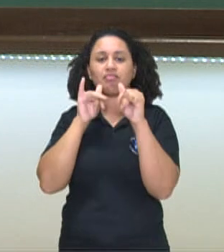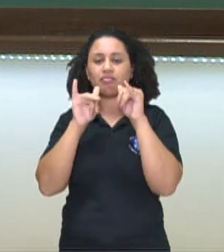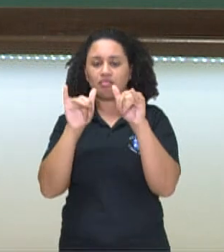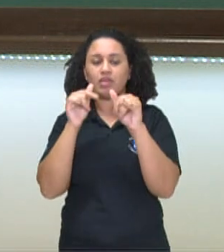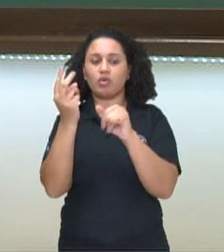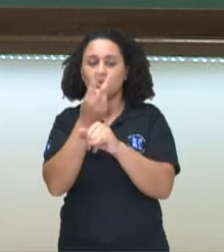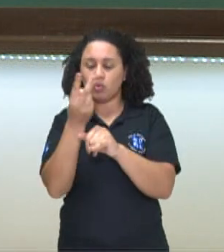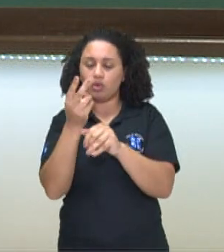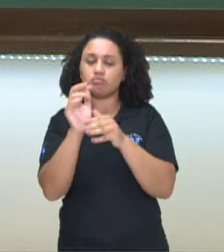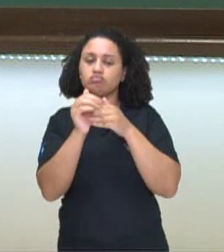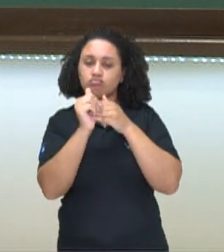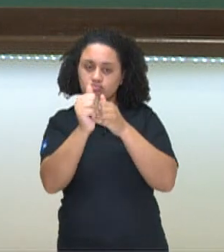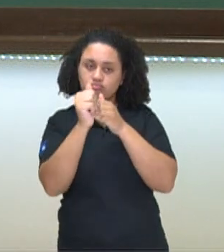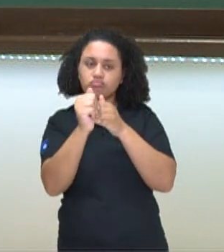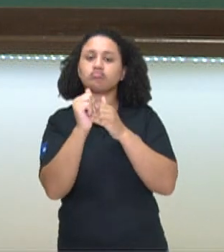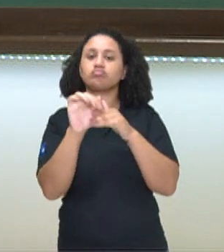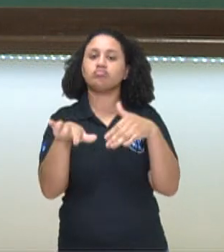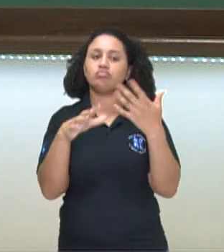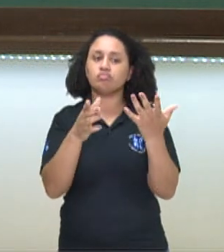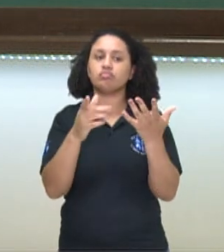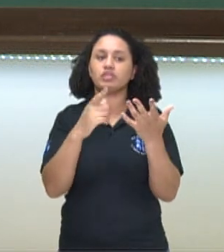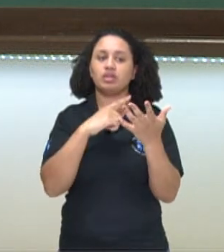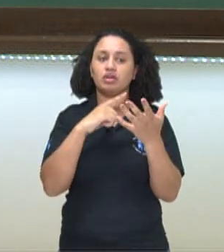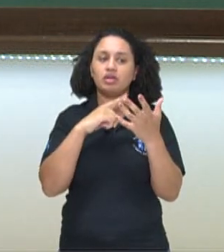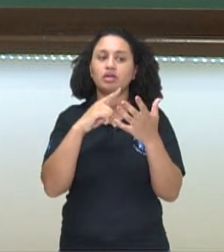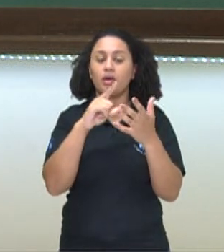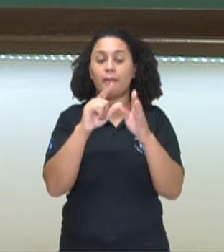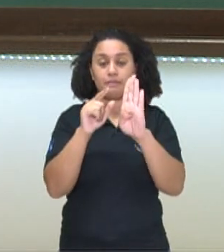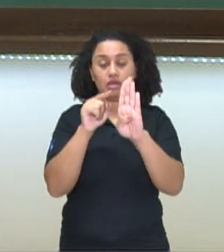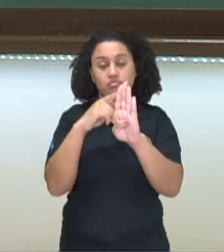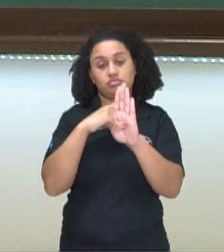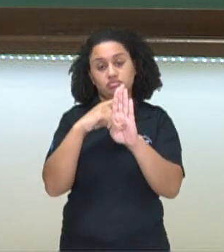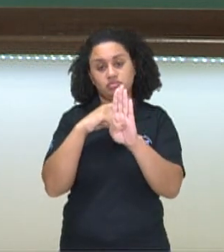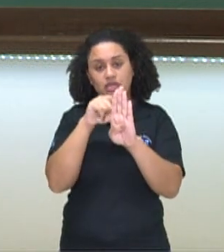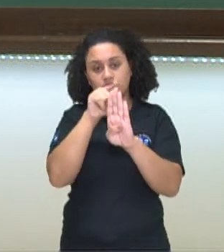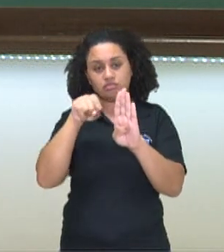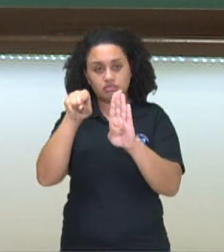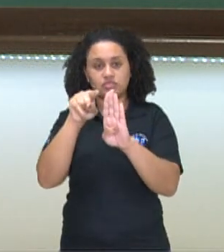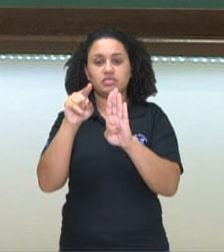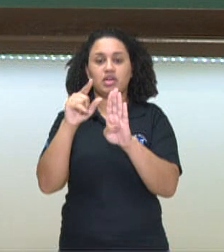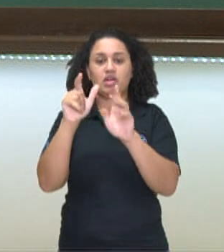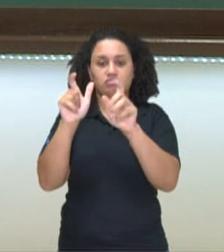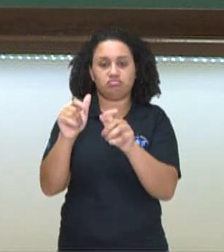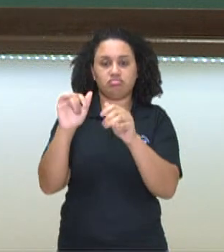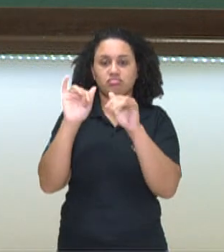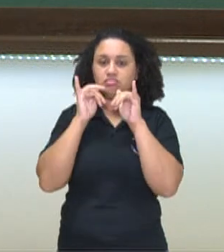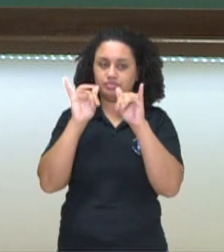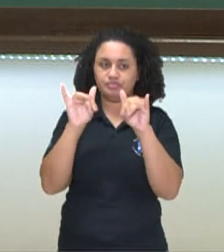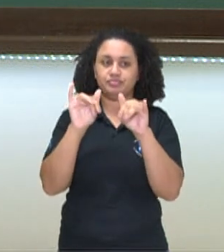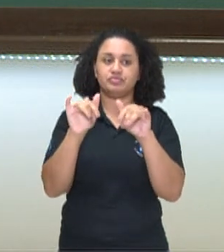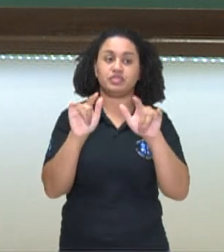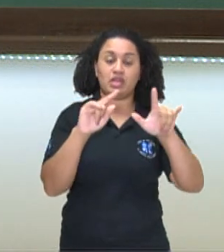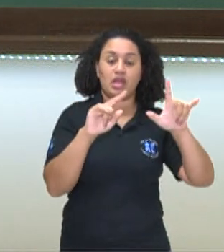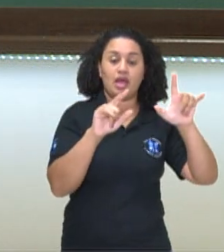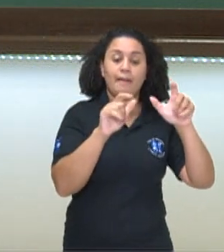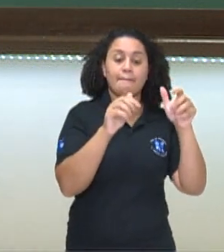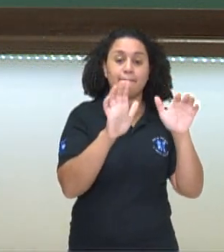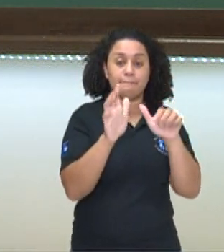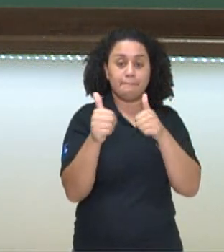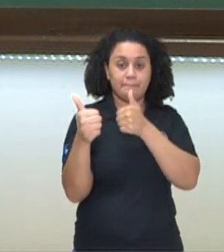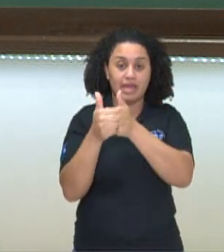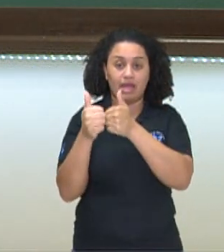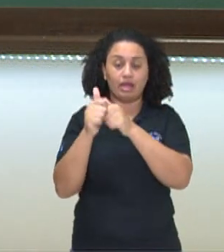são condutores, então o corpo B está aterrado, ligado à fonte de aterramento. Eu aproximo então um corpo